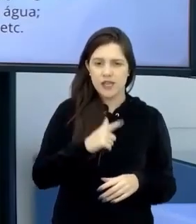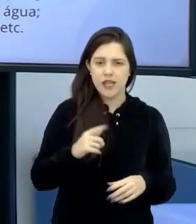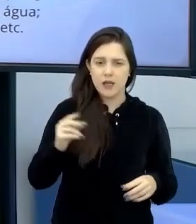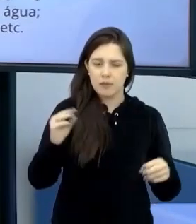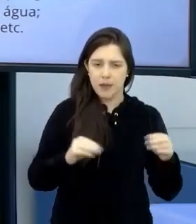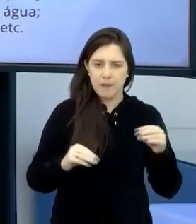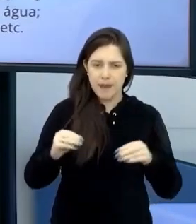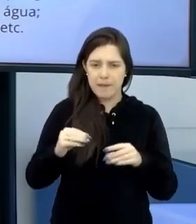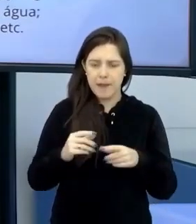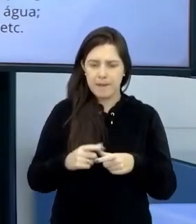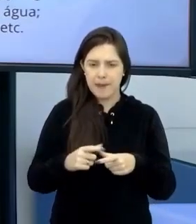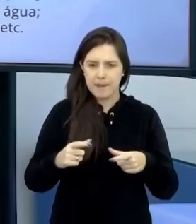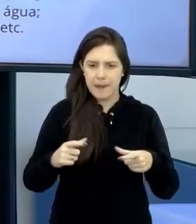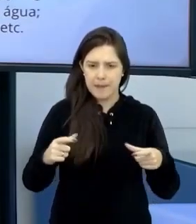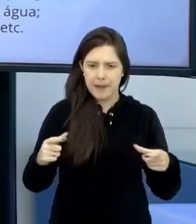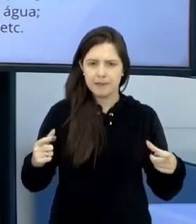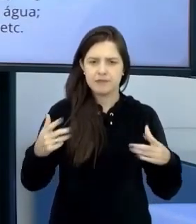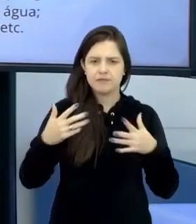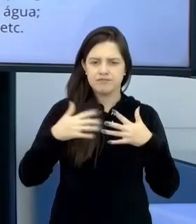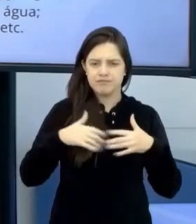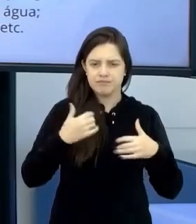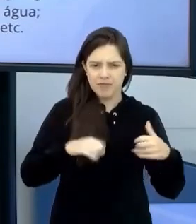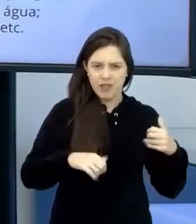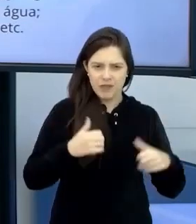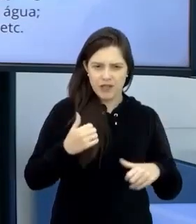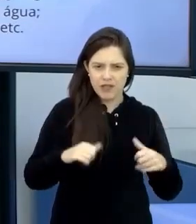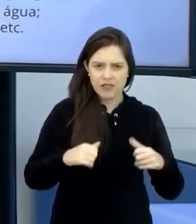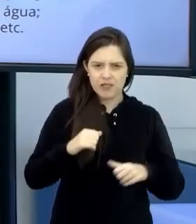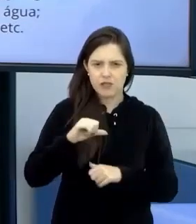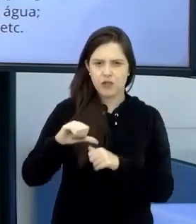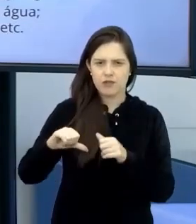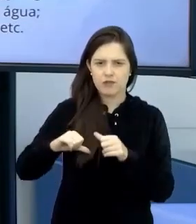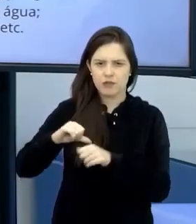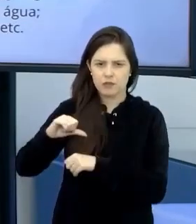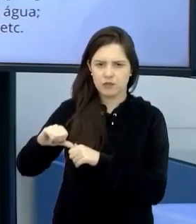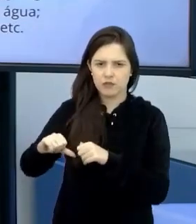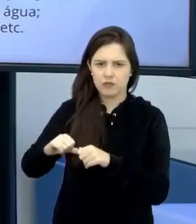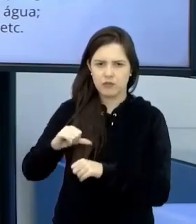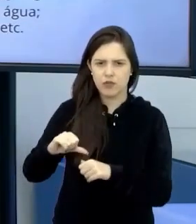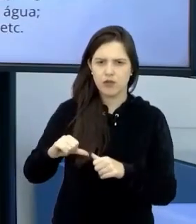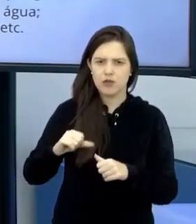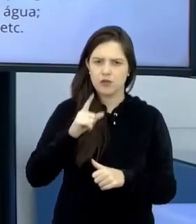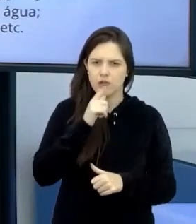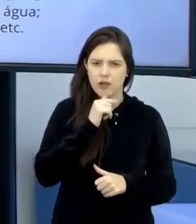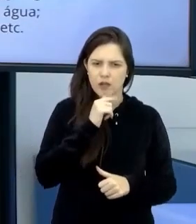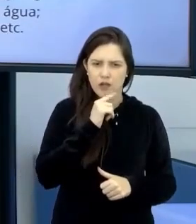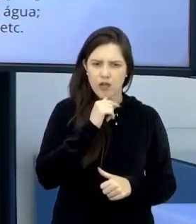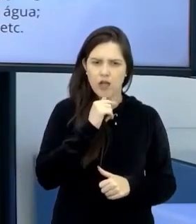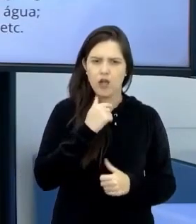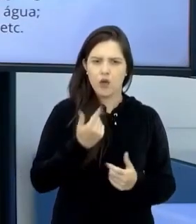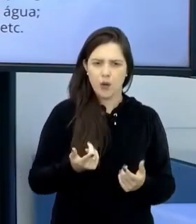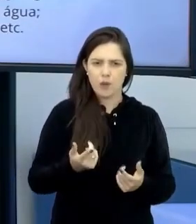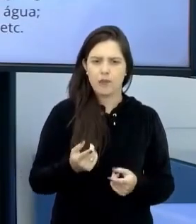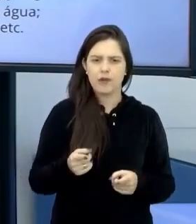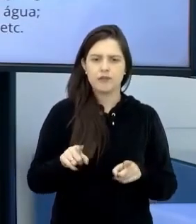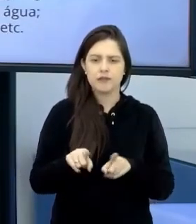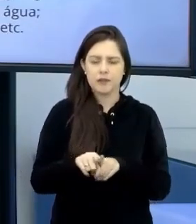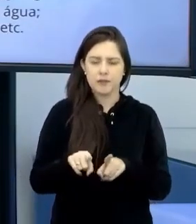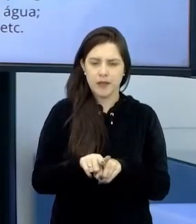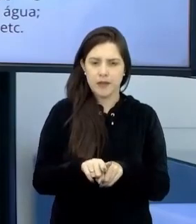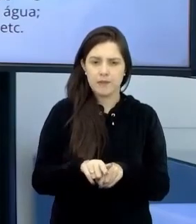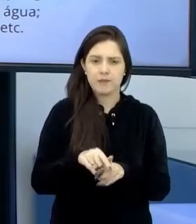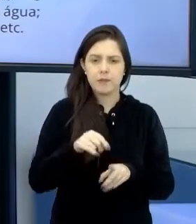moléculas, quando ela está no estado sólido. Consequentemente, ela vai fazer, então, a ruptura do copo. Então, a água no estado sólido tem um